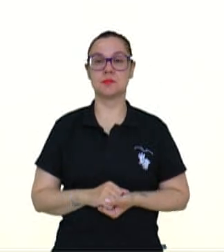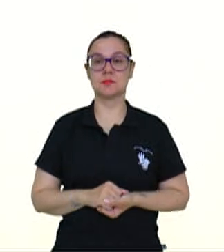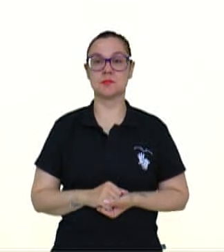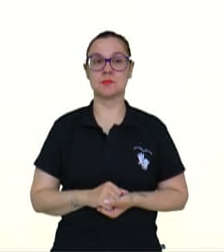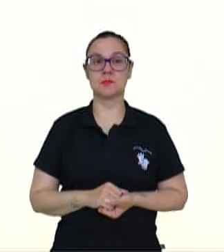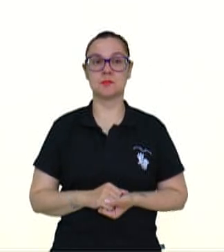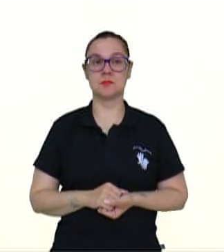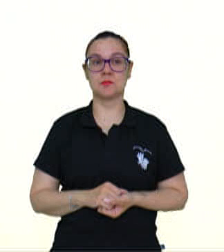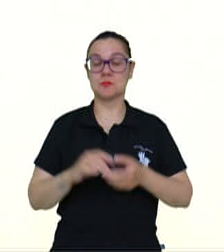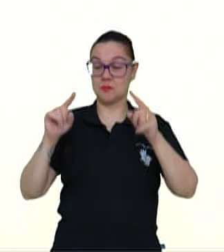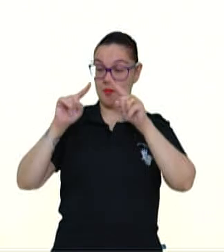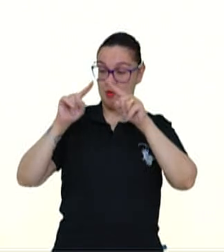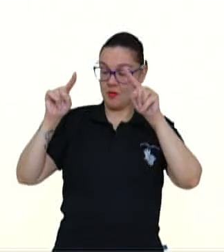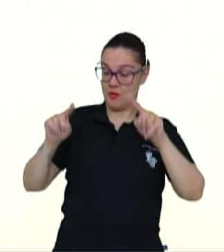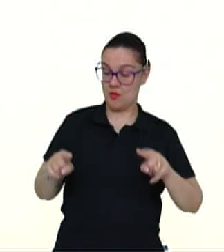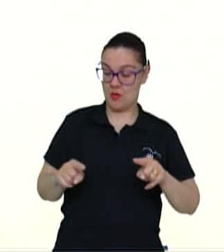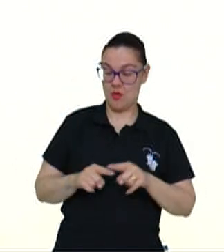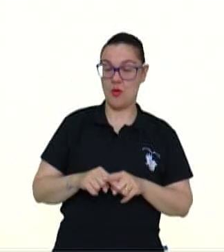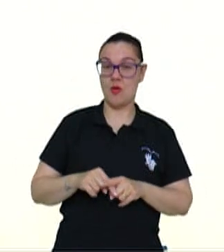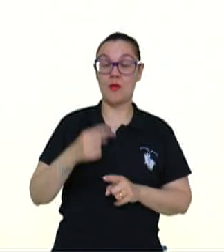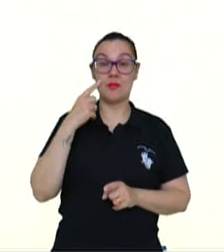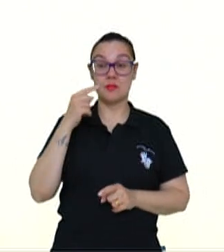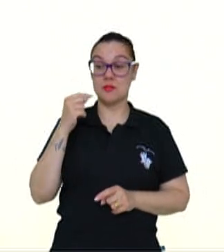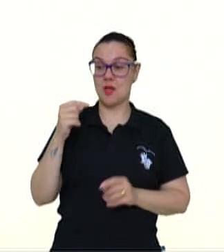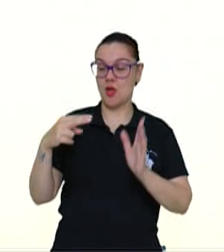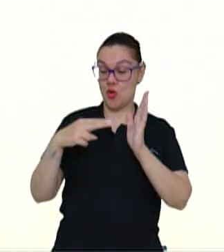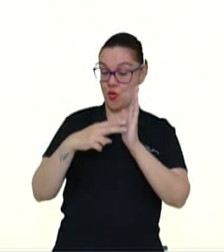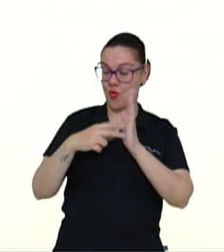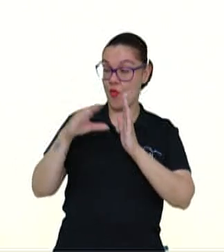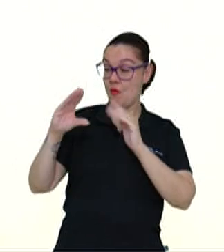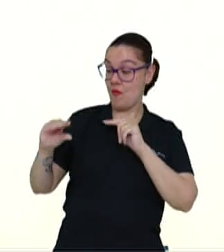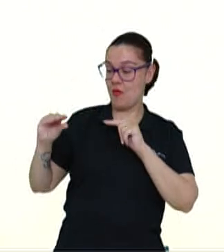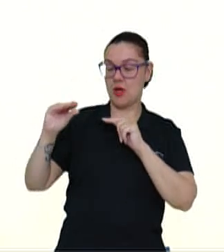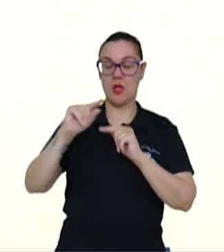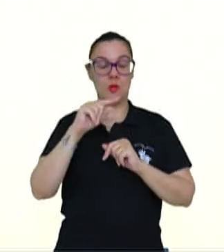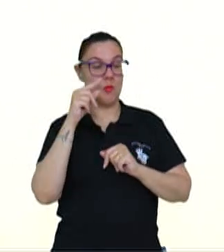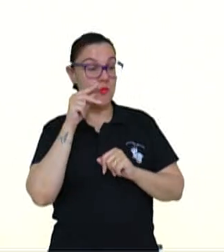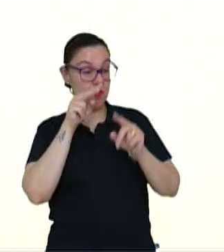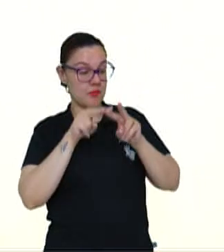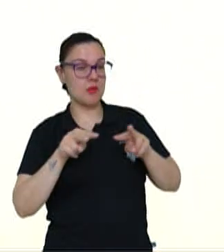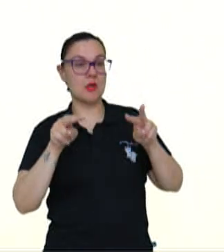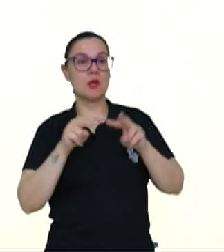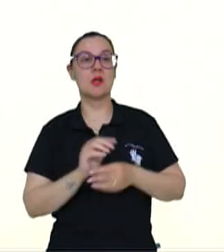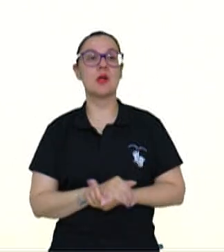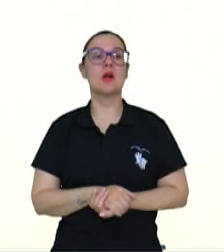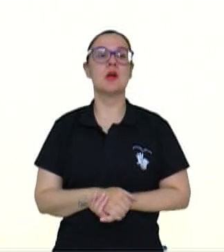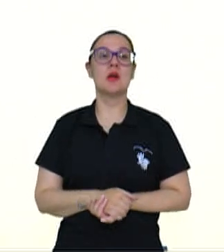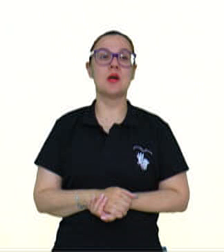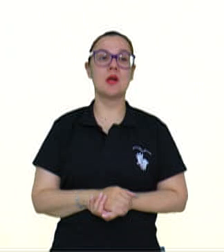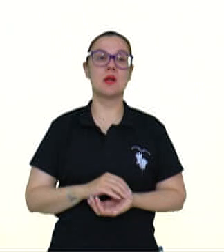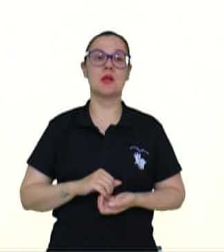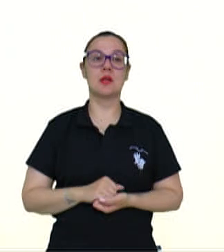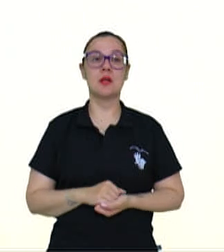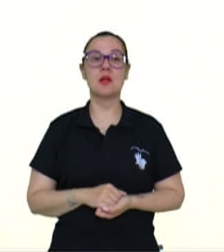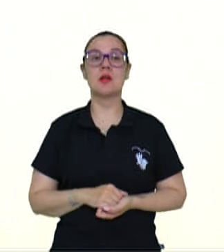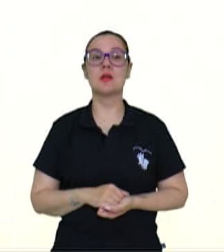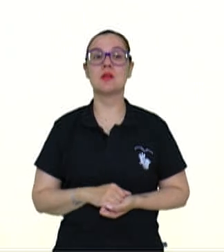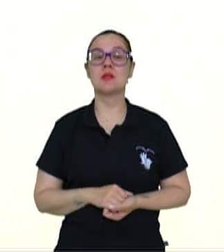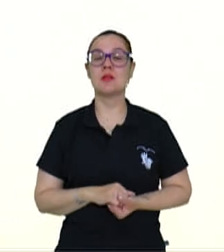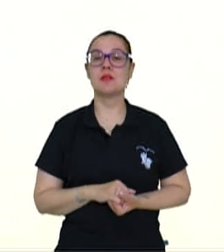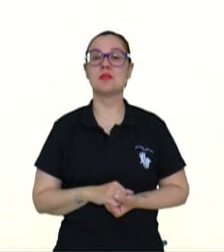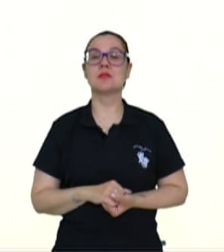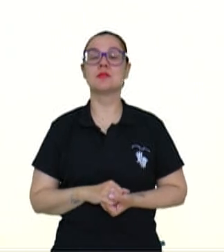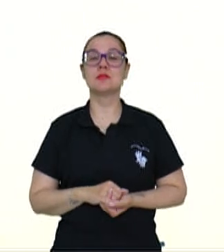aí o verbal e o não verbal, né? E o visual, e ele responde: "Já lo he conectado a la red. E agora